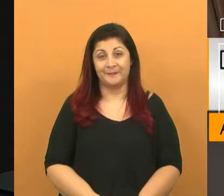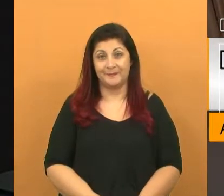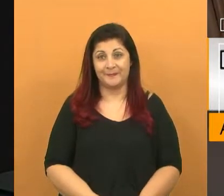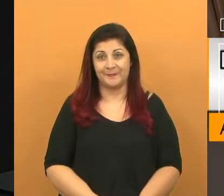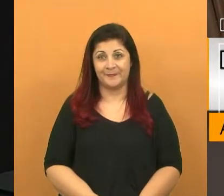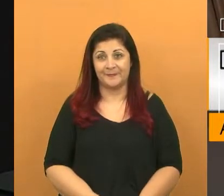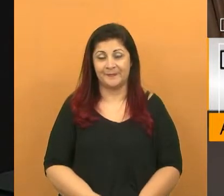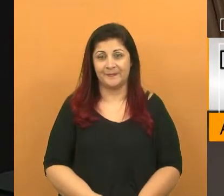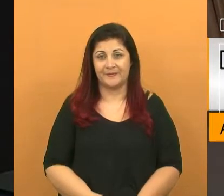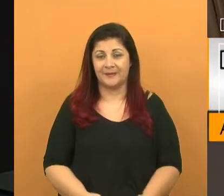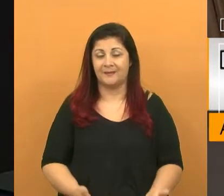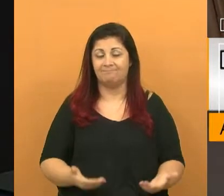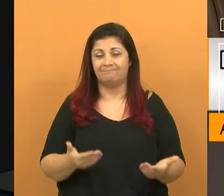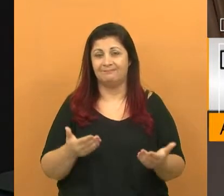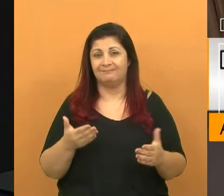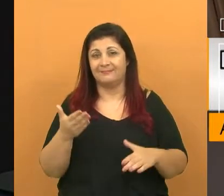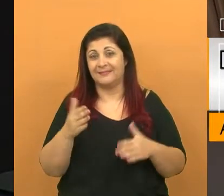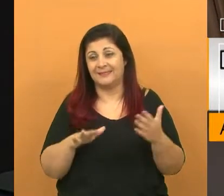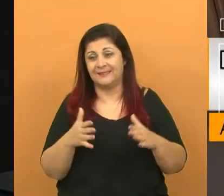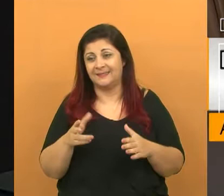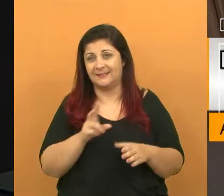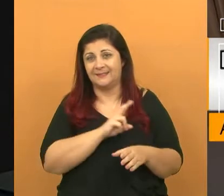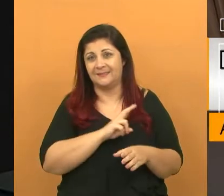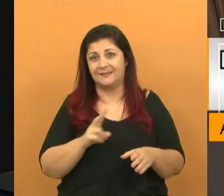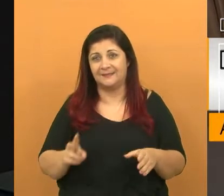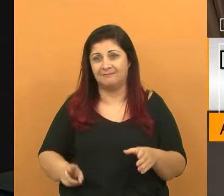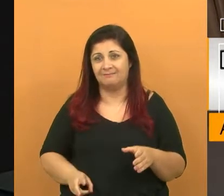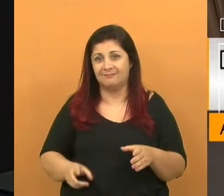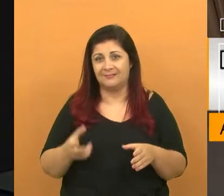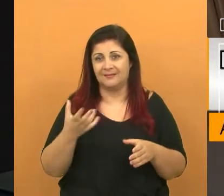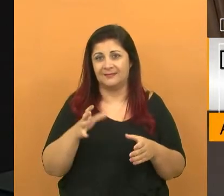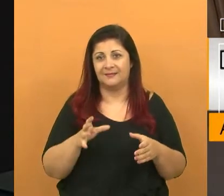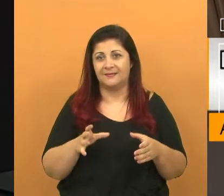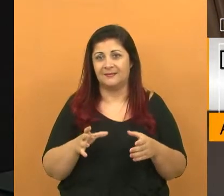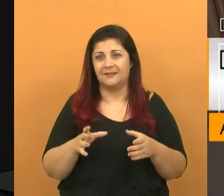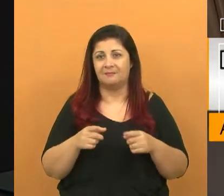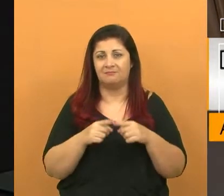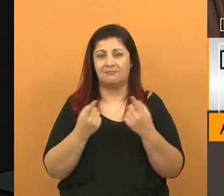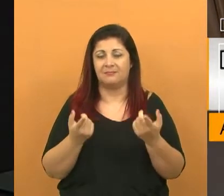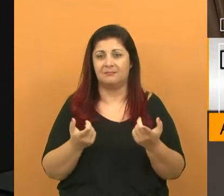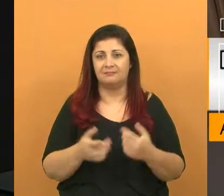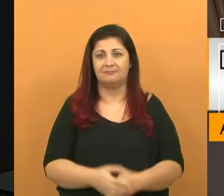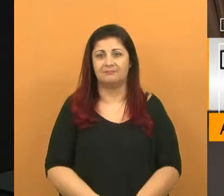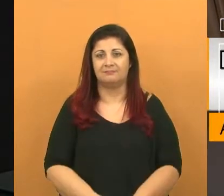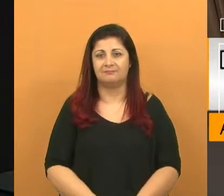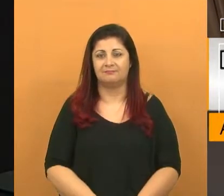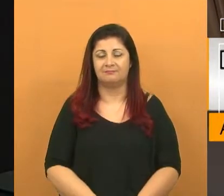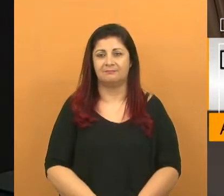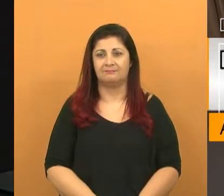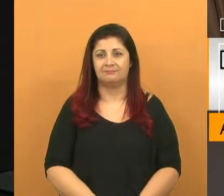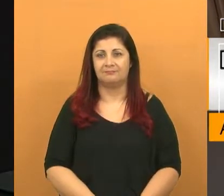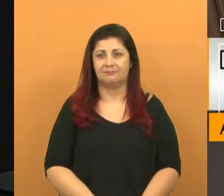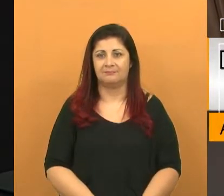a intenção do treinador mas mas mas